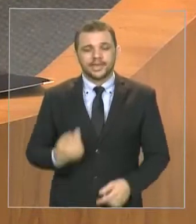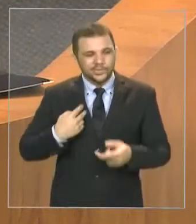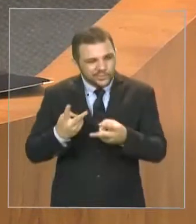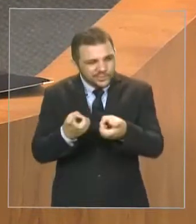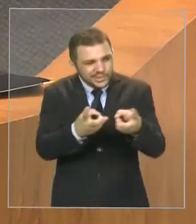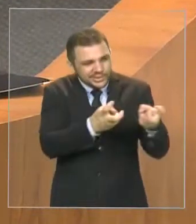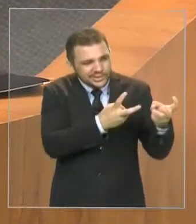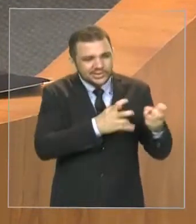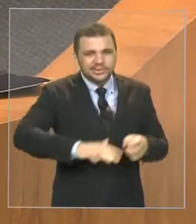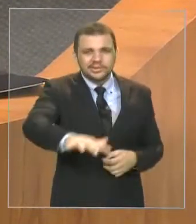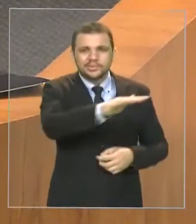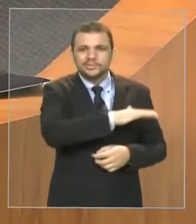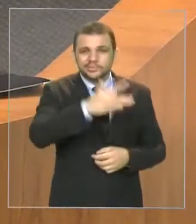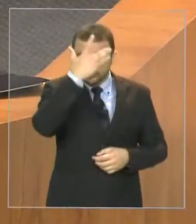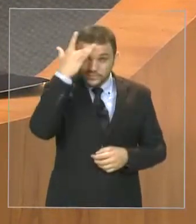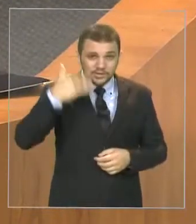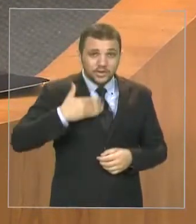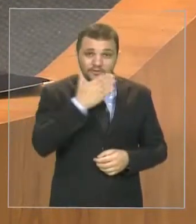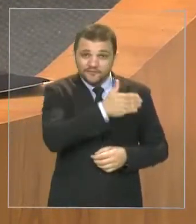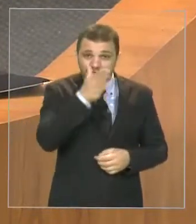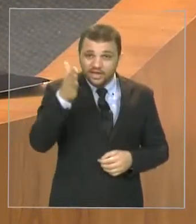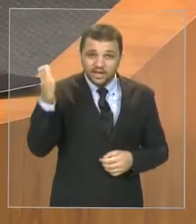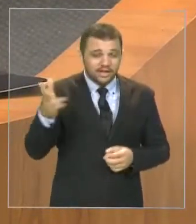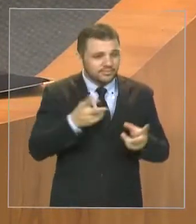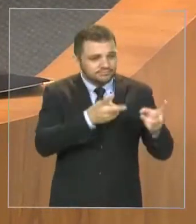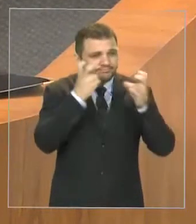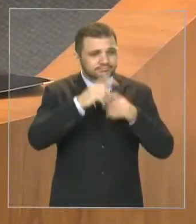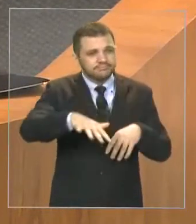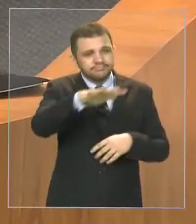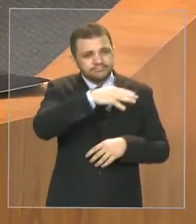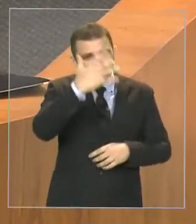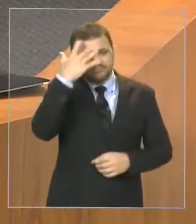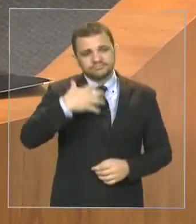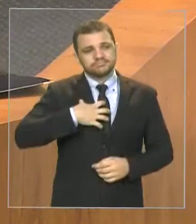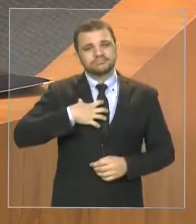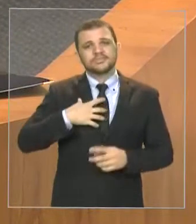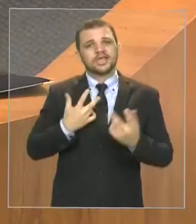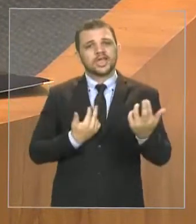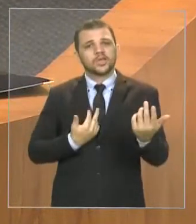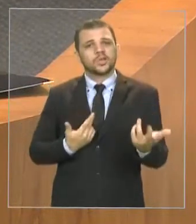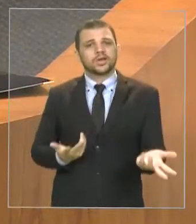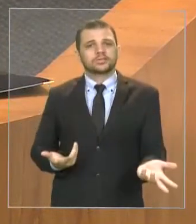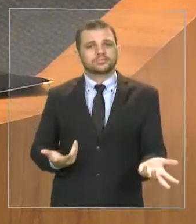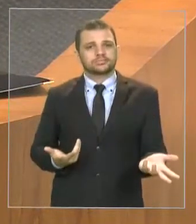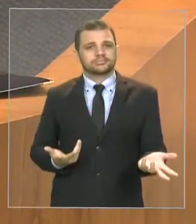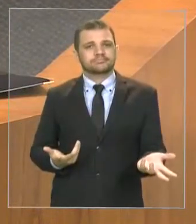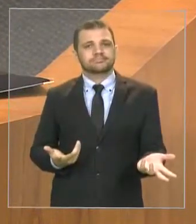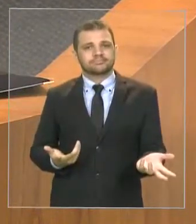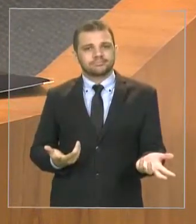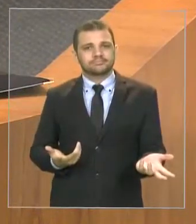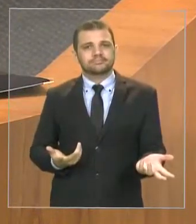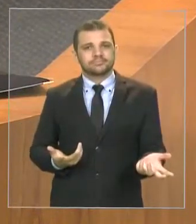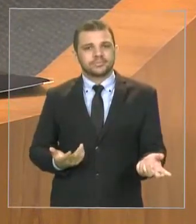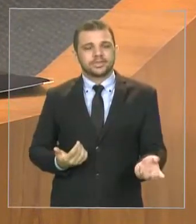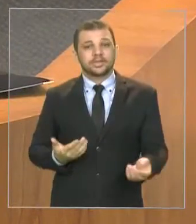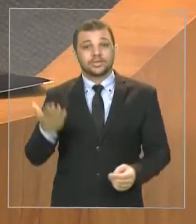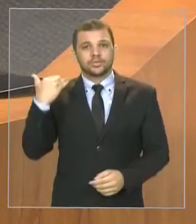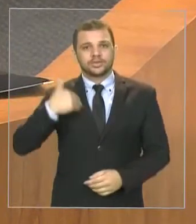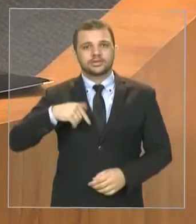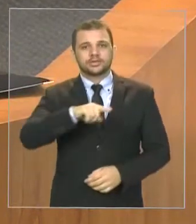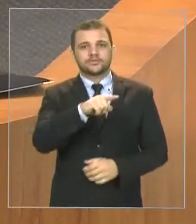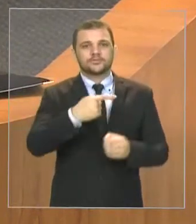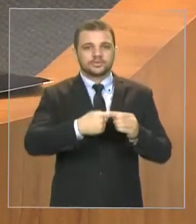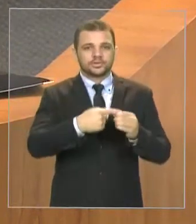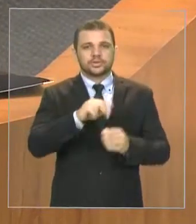ando. Na última semana estive na cidade de Nova York. Uma senhora de 90 anos de idade me disse: meu